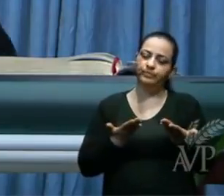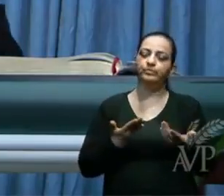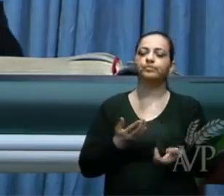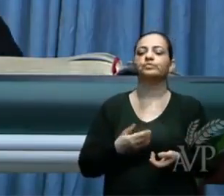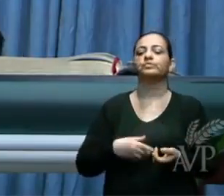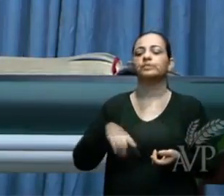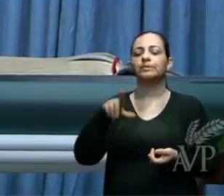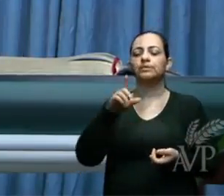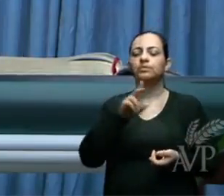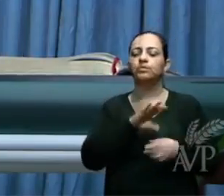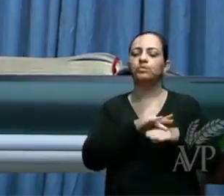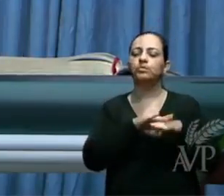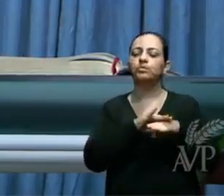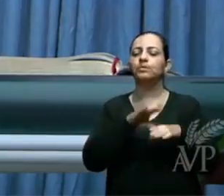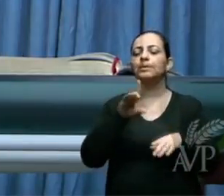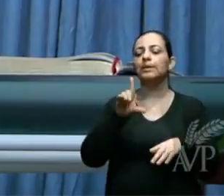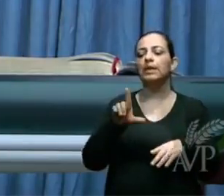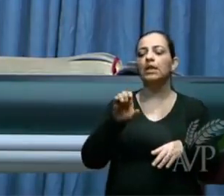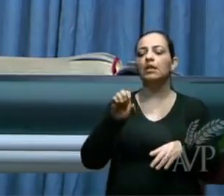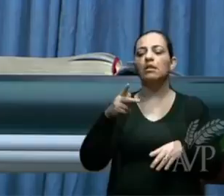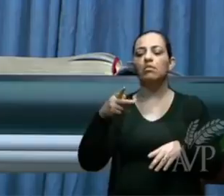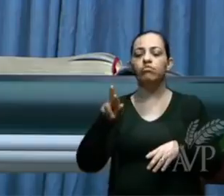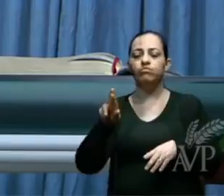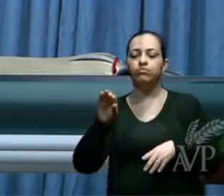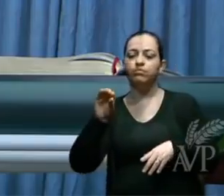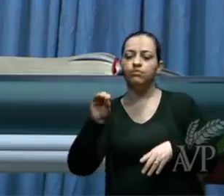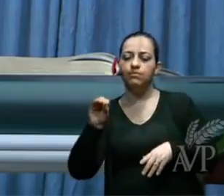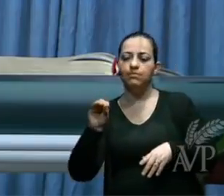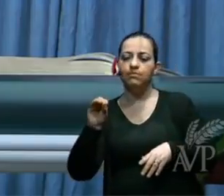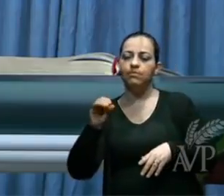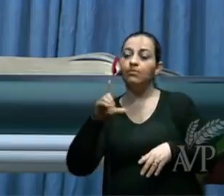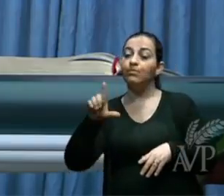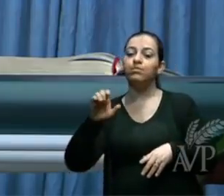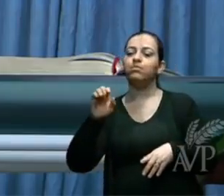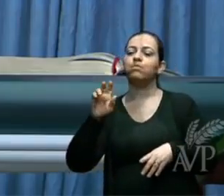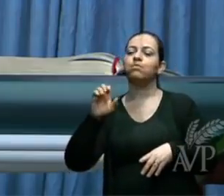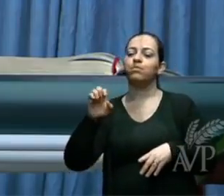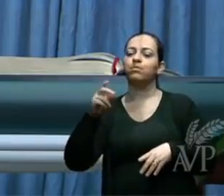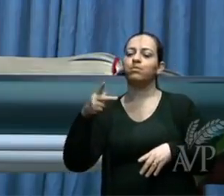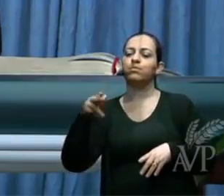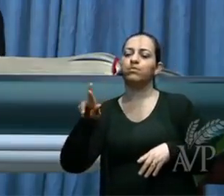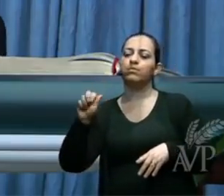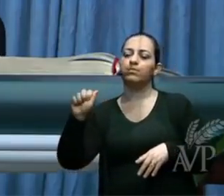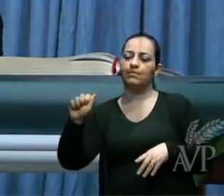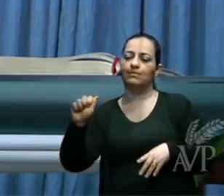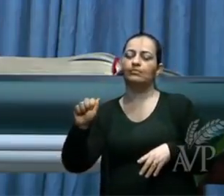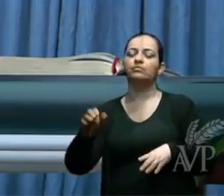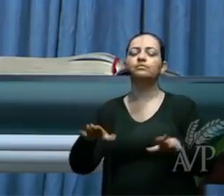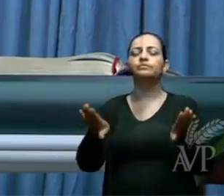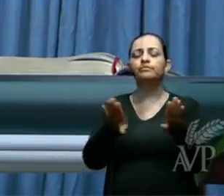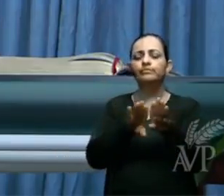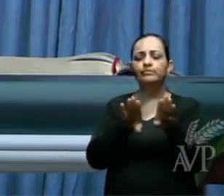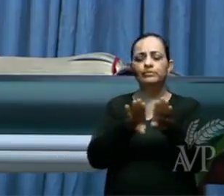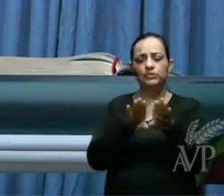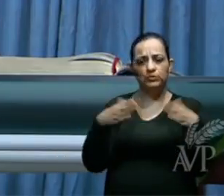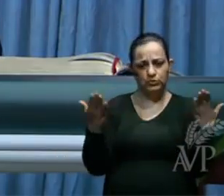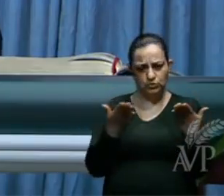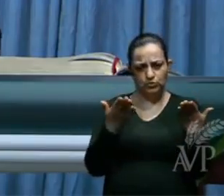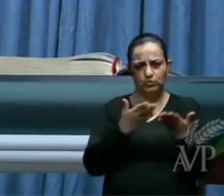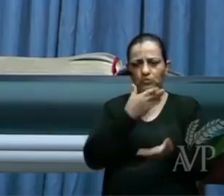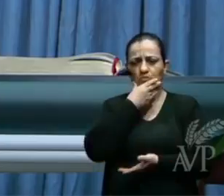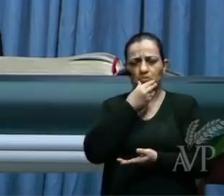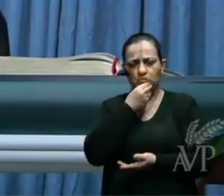mas aqueles sinais era pra fazer o povo quer e por isso também o irmão branca diz eu